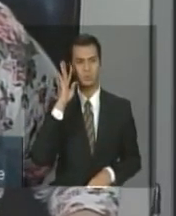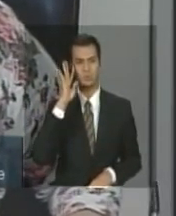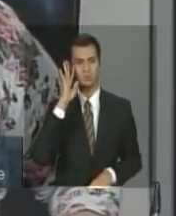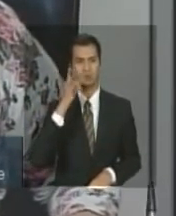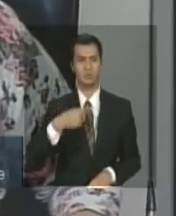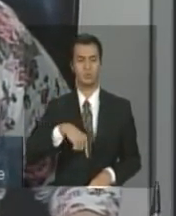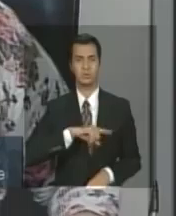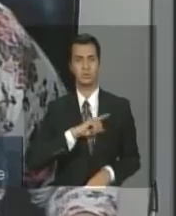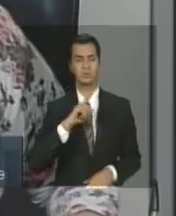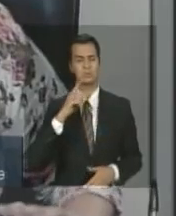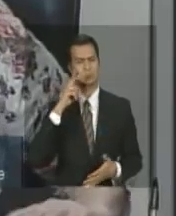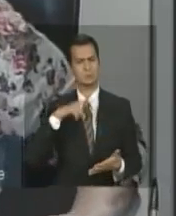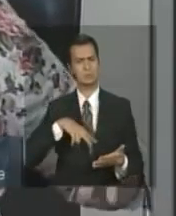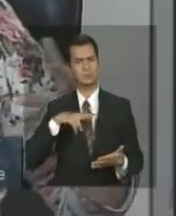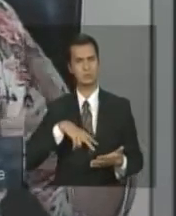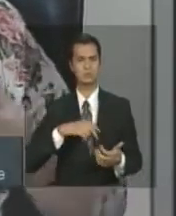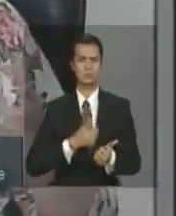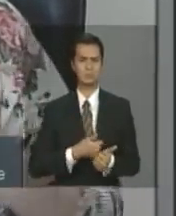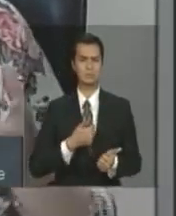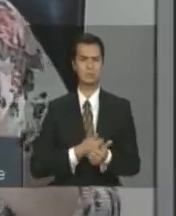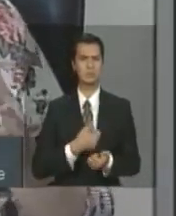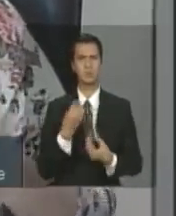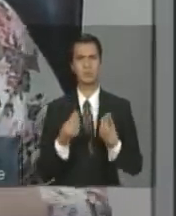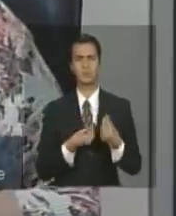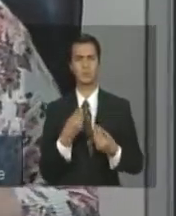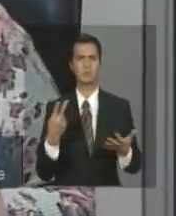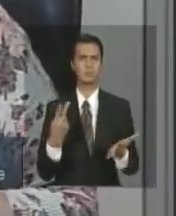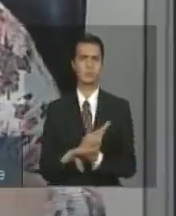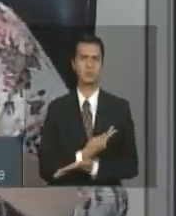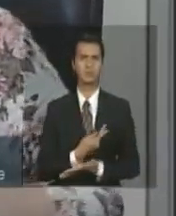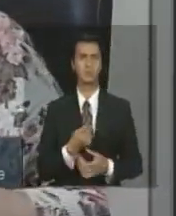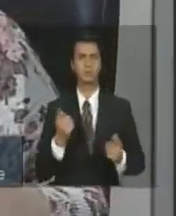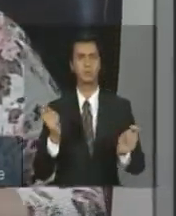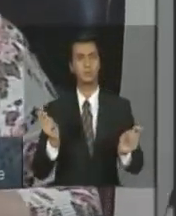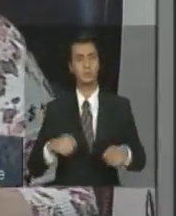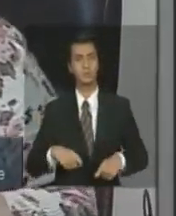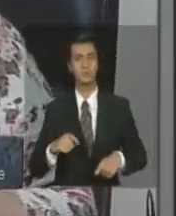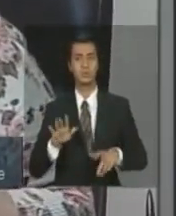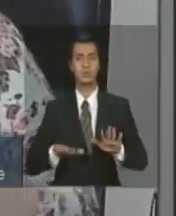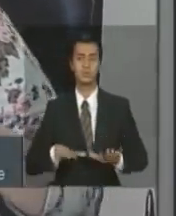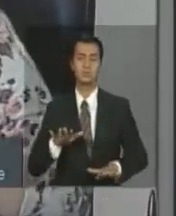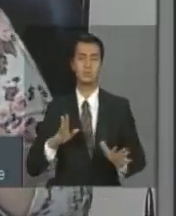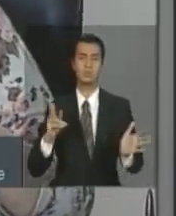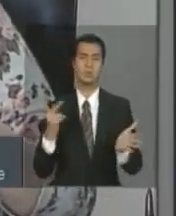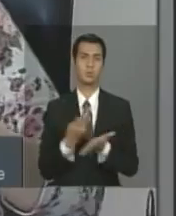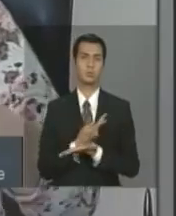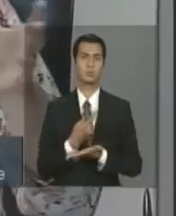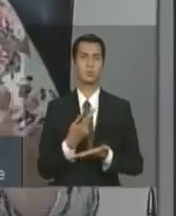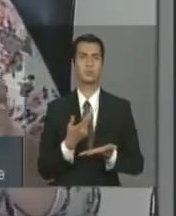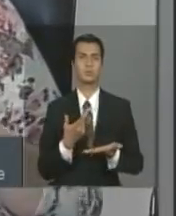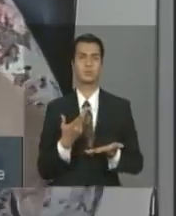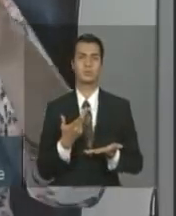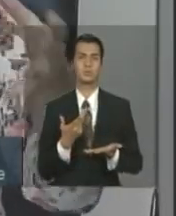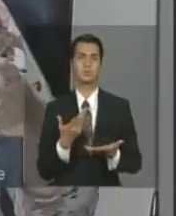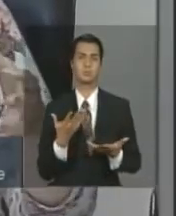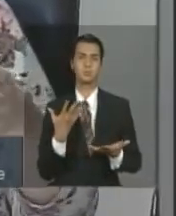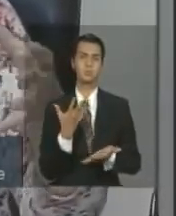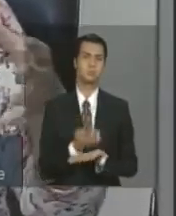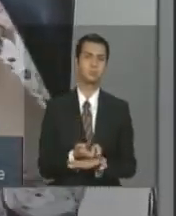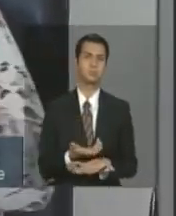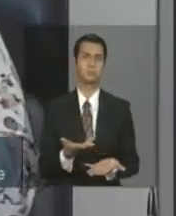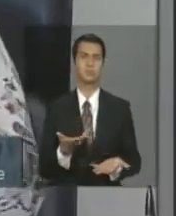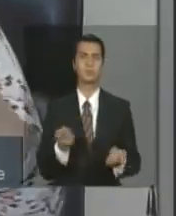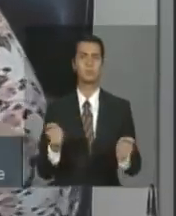tentamos entender os dados, até porque podia ter algum fenômeno demográfico que a gente não estava considerando, um número maior